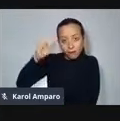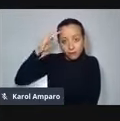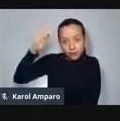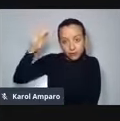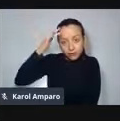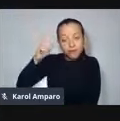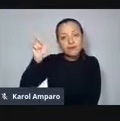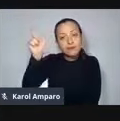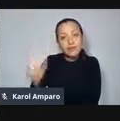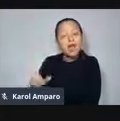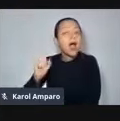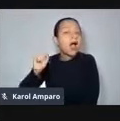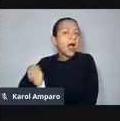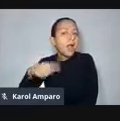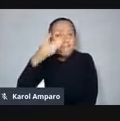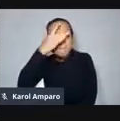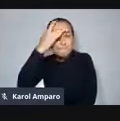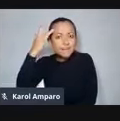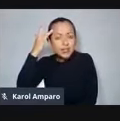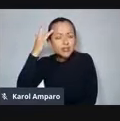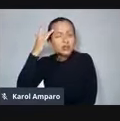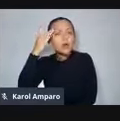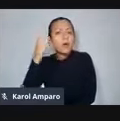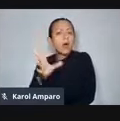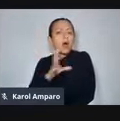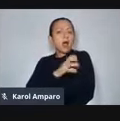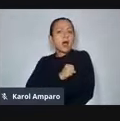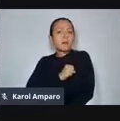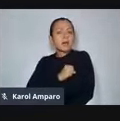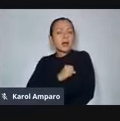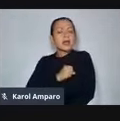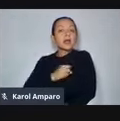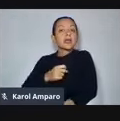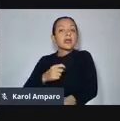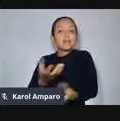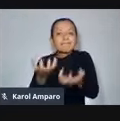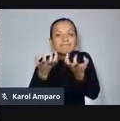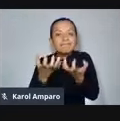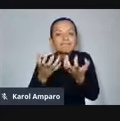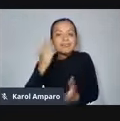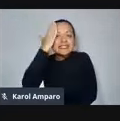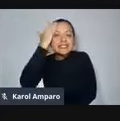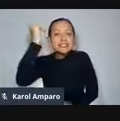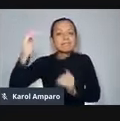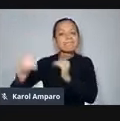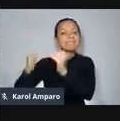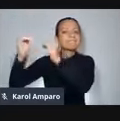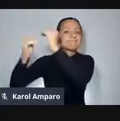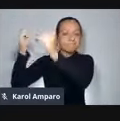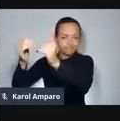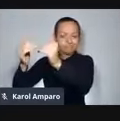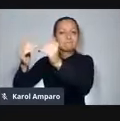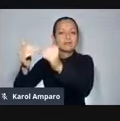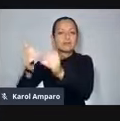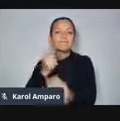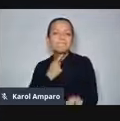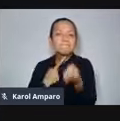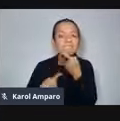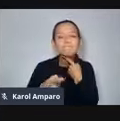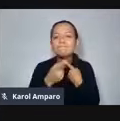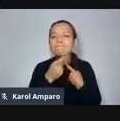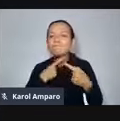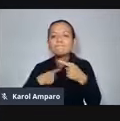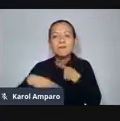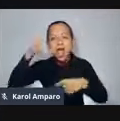que ama e busca a sabedoria, tem amizade pelo saber e deseja saber